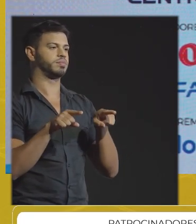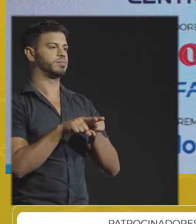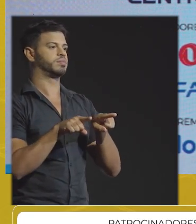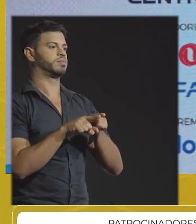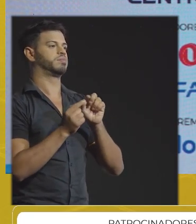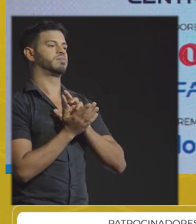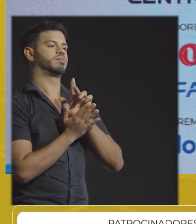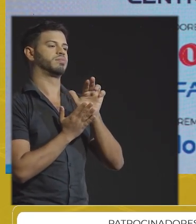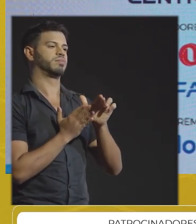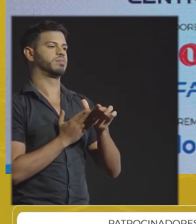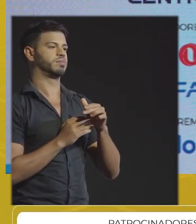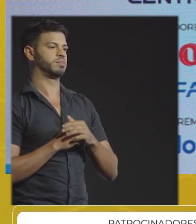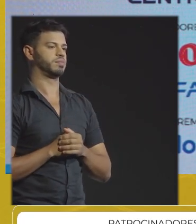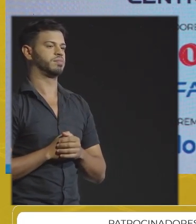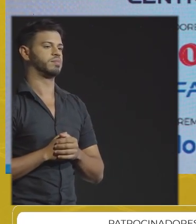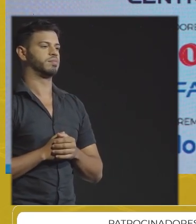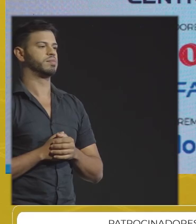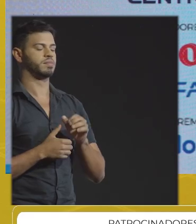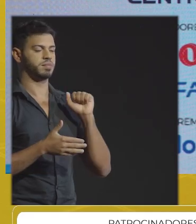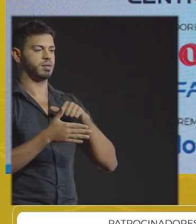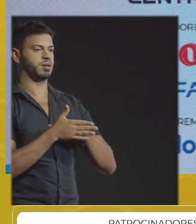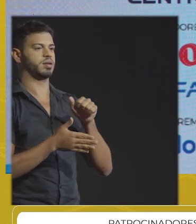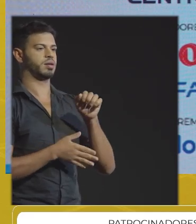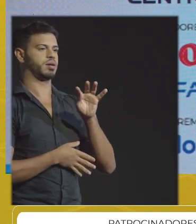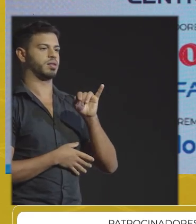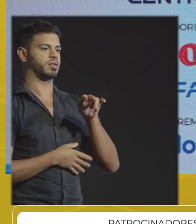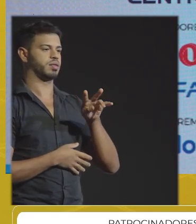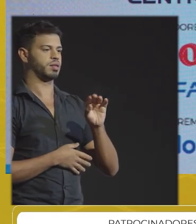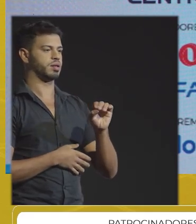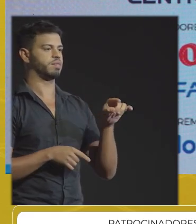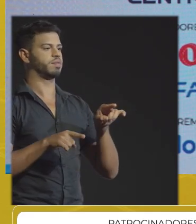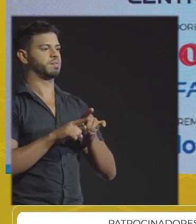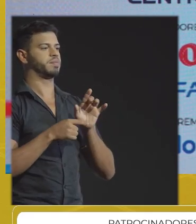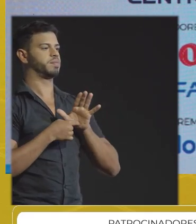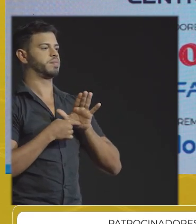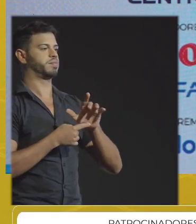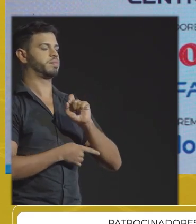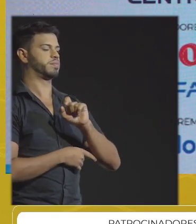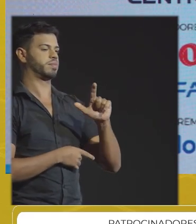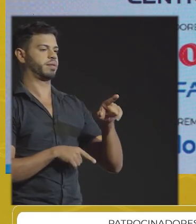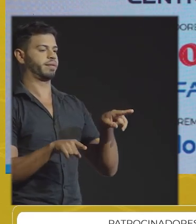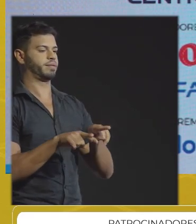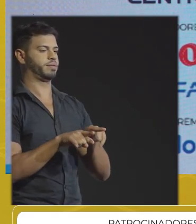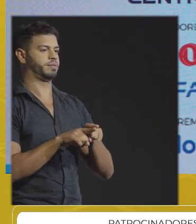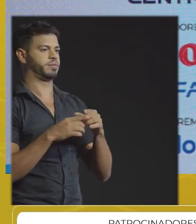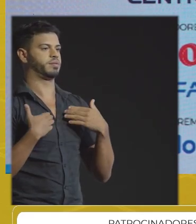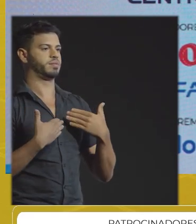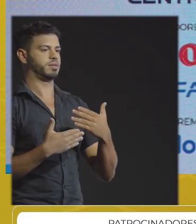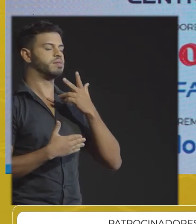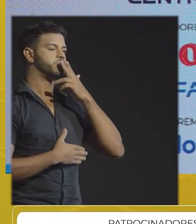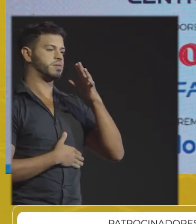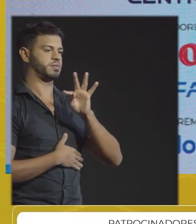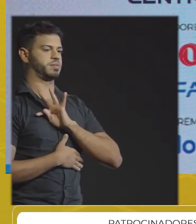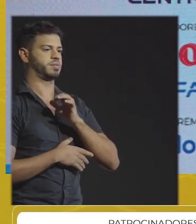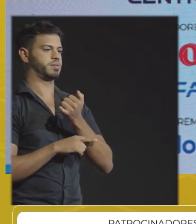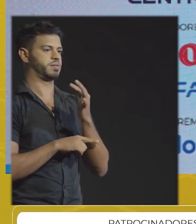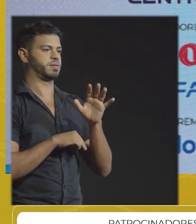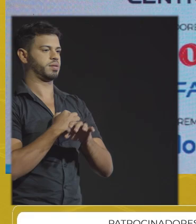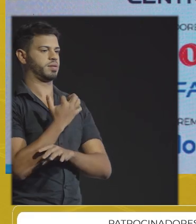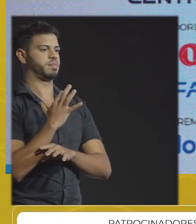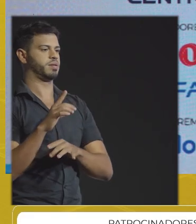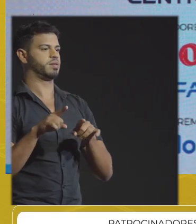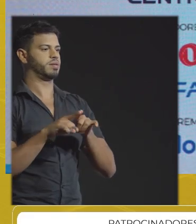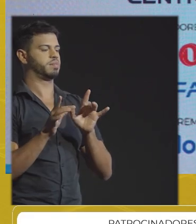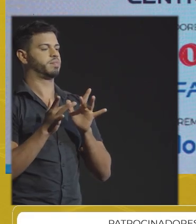mne venda de ativos né Eh isso mostrou que essas usinas respeitaram padrão técnico ambiental e